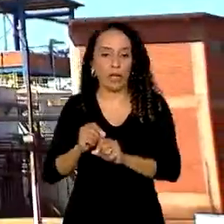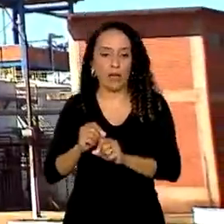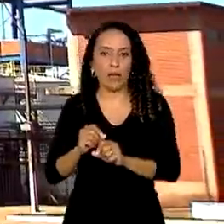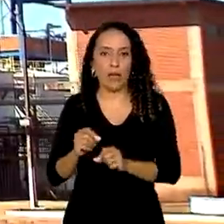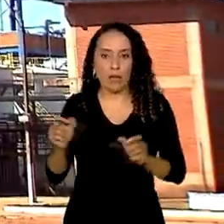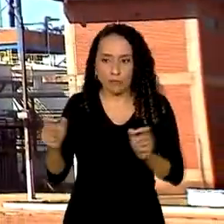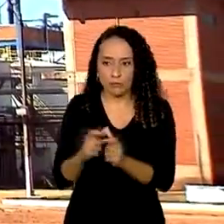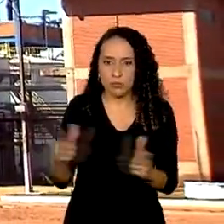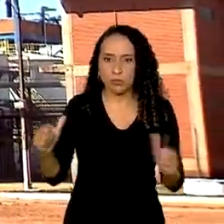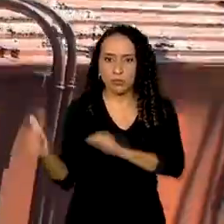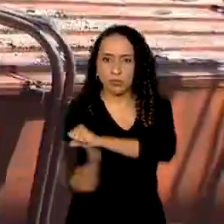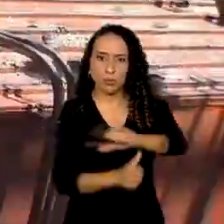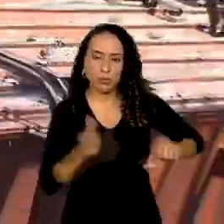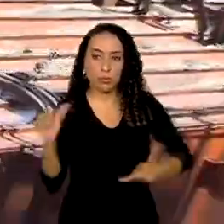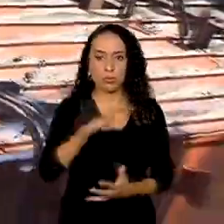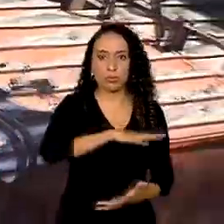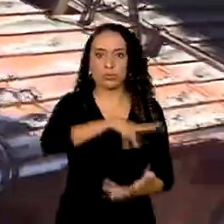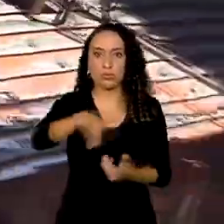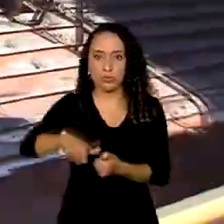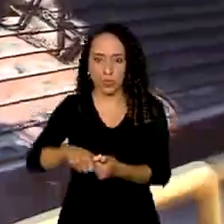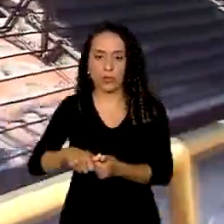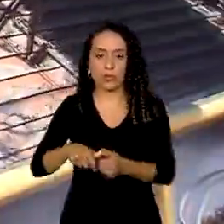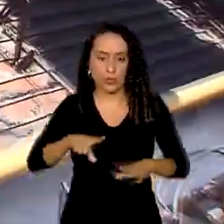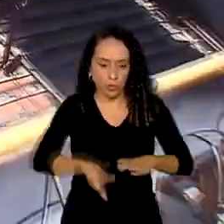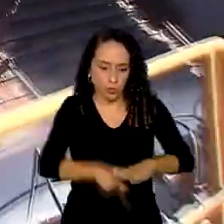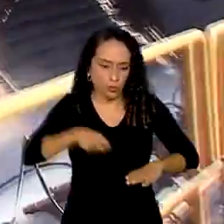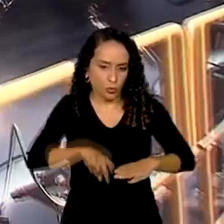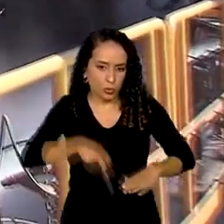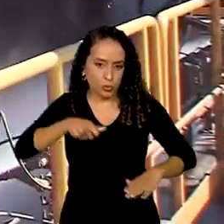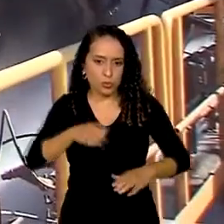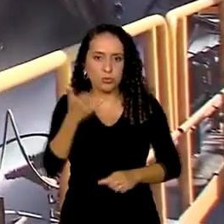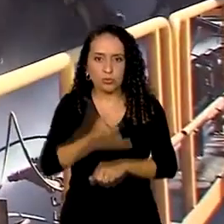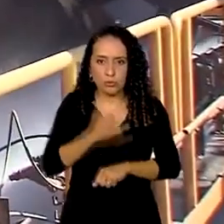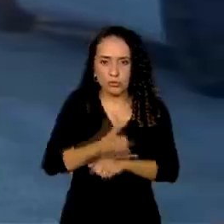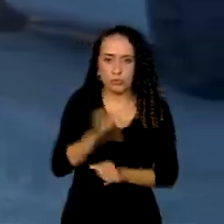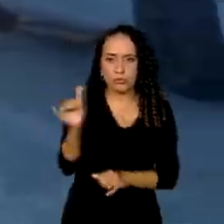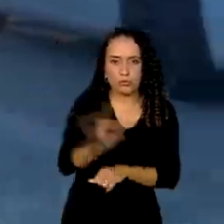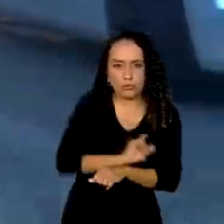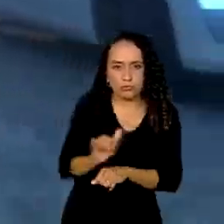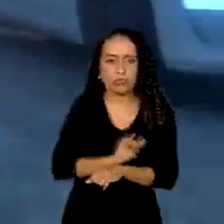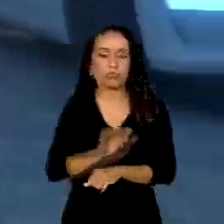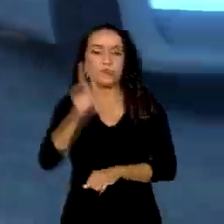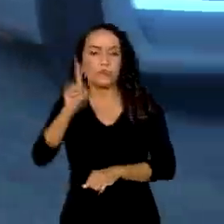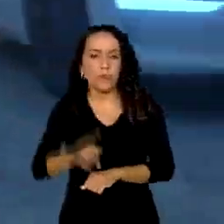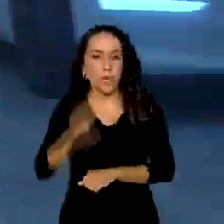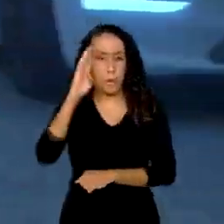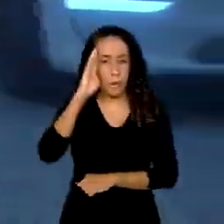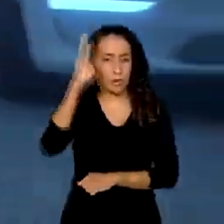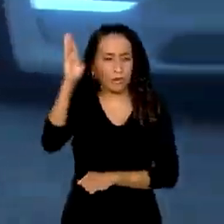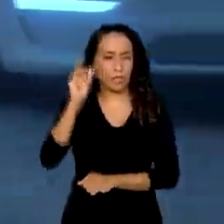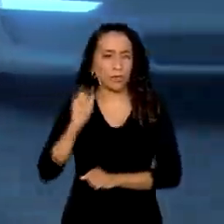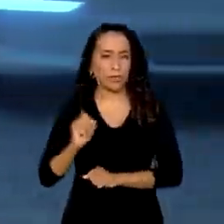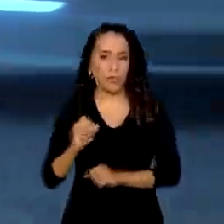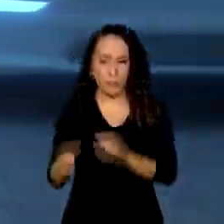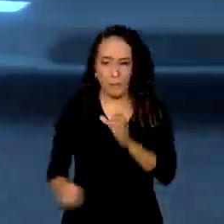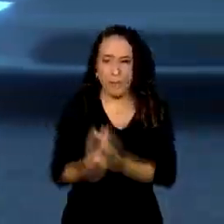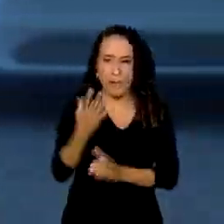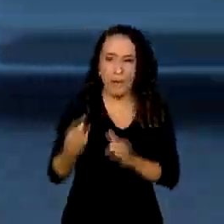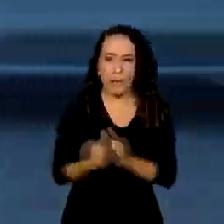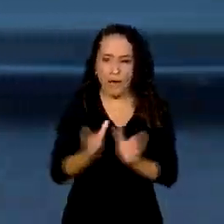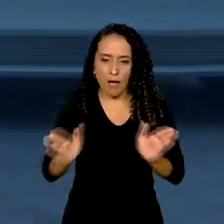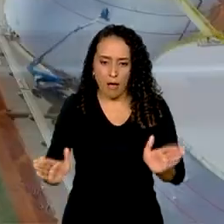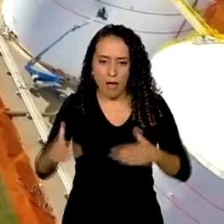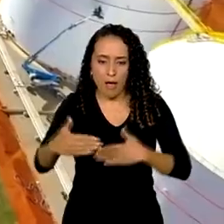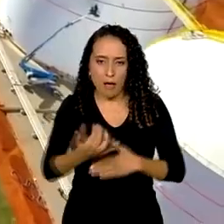matriz energética mundial. A mineração e os minerais estratégicos são fundamentais para a confecção de baterias